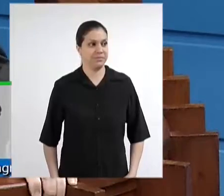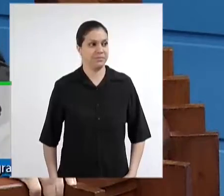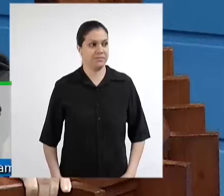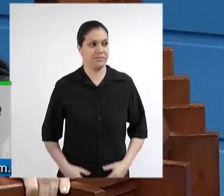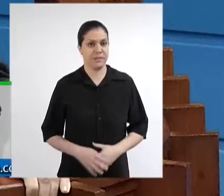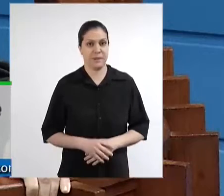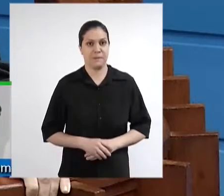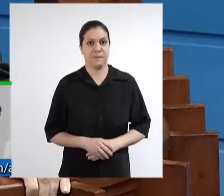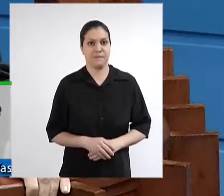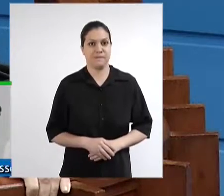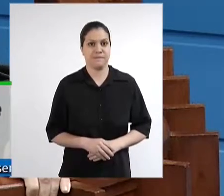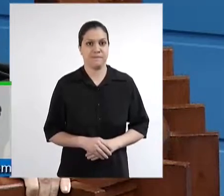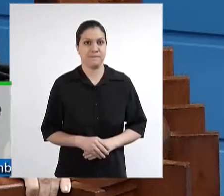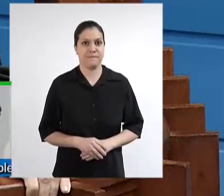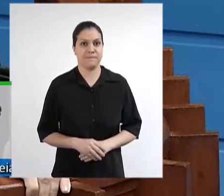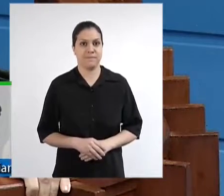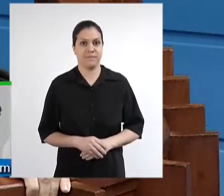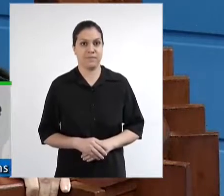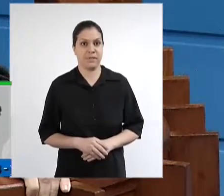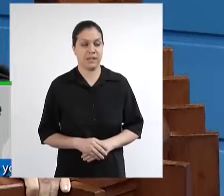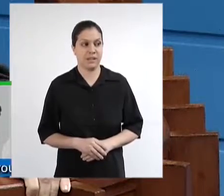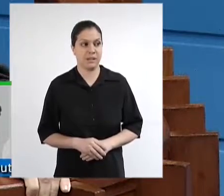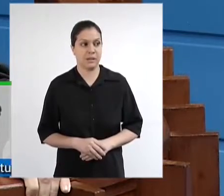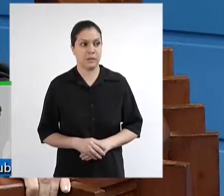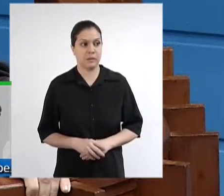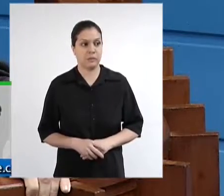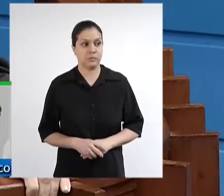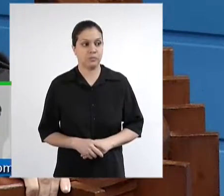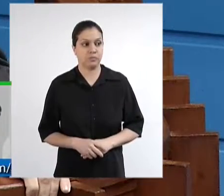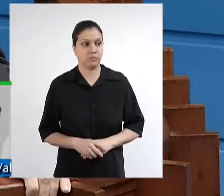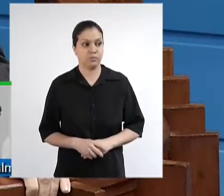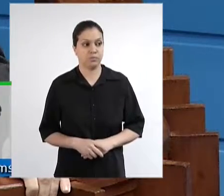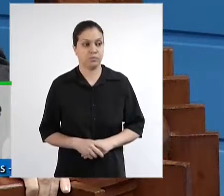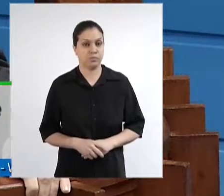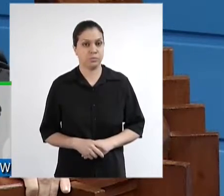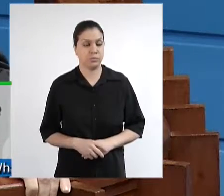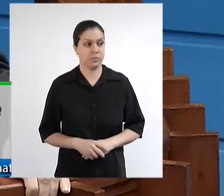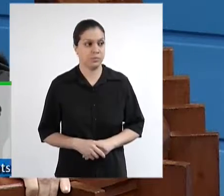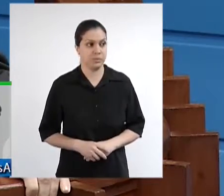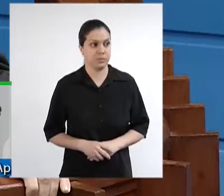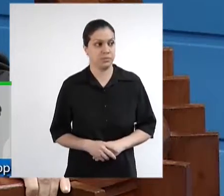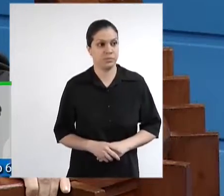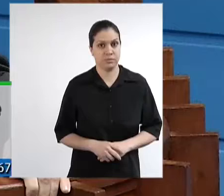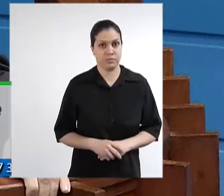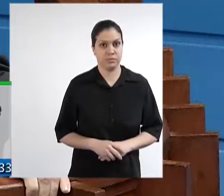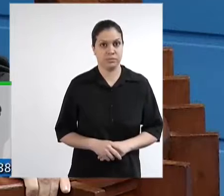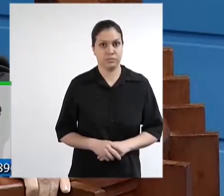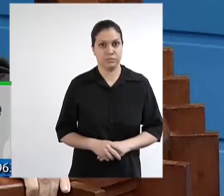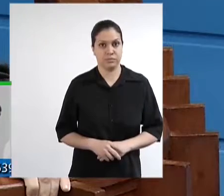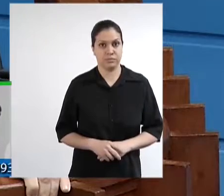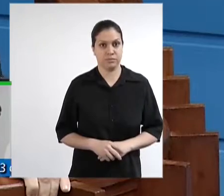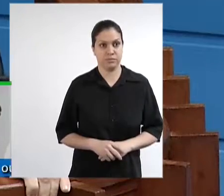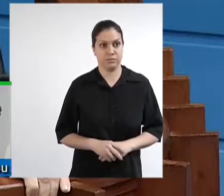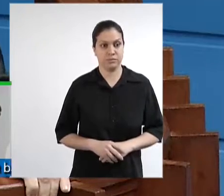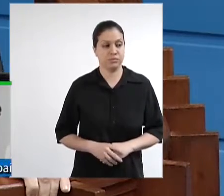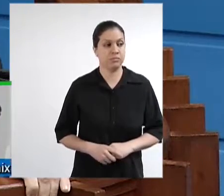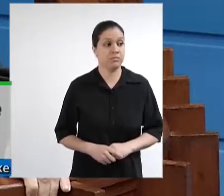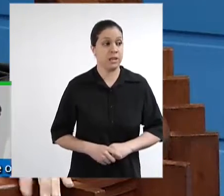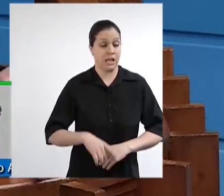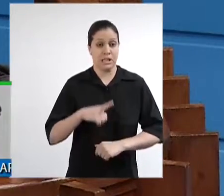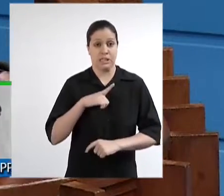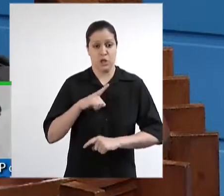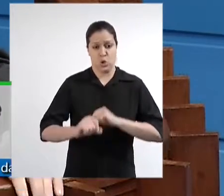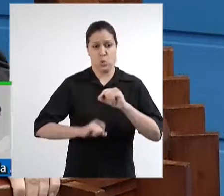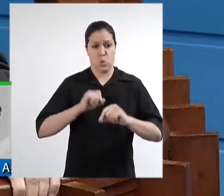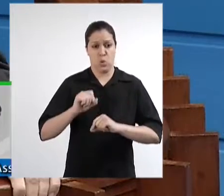até alguns mirins para poder desocupar a cadeira dos idosos, porque tem um marmanjo